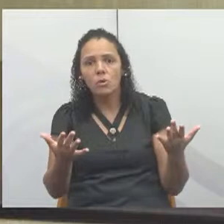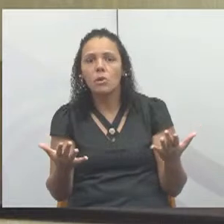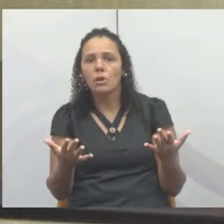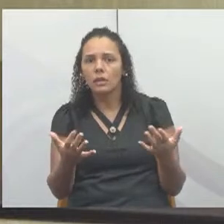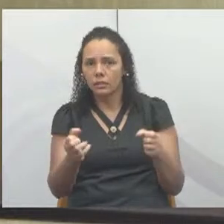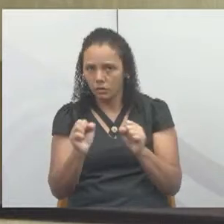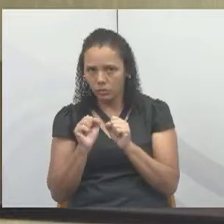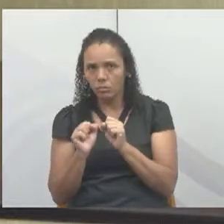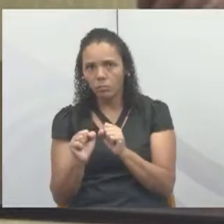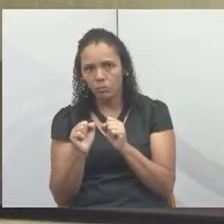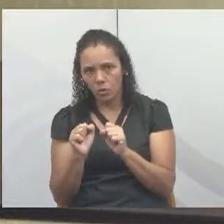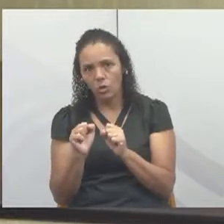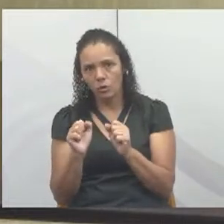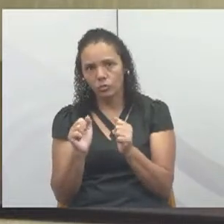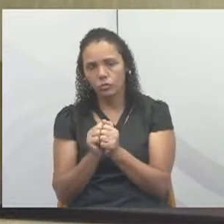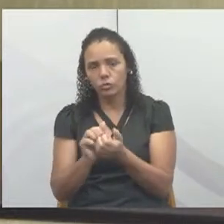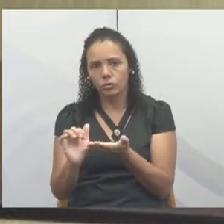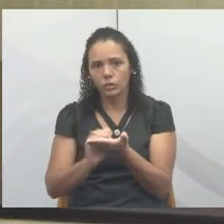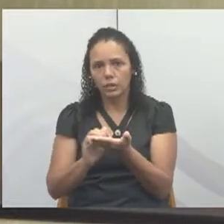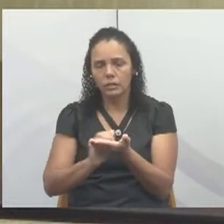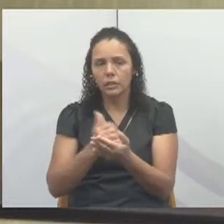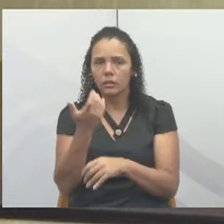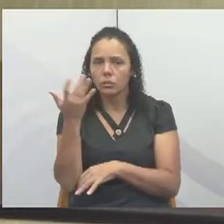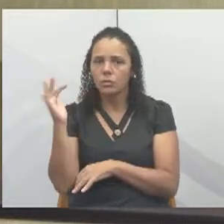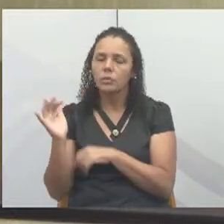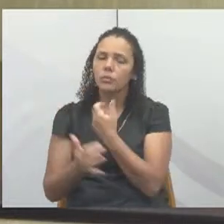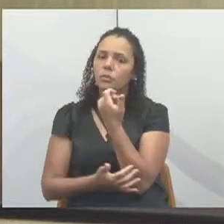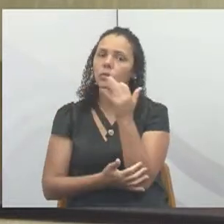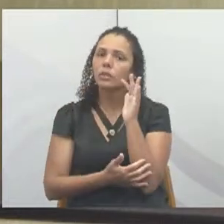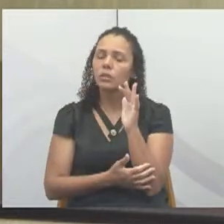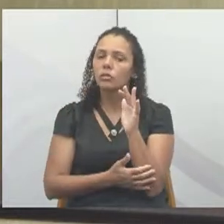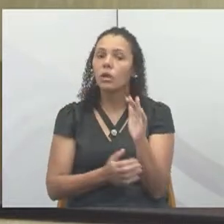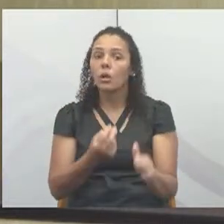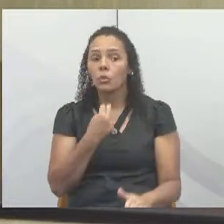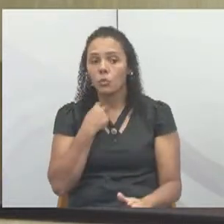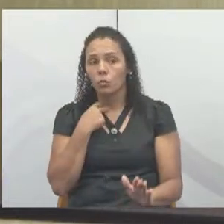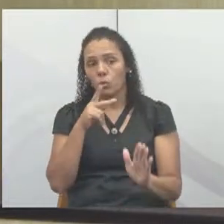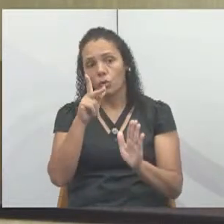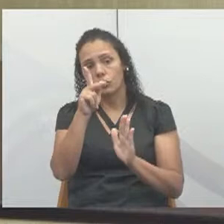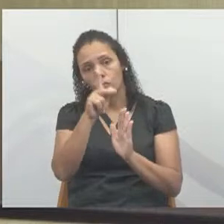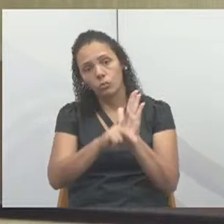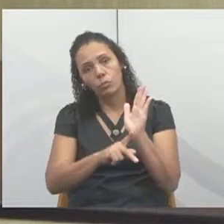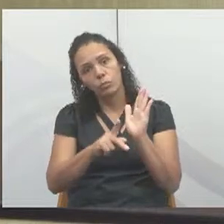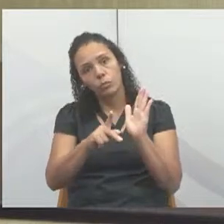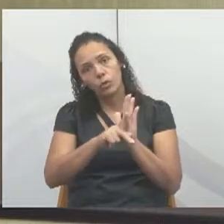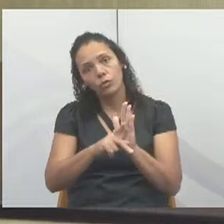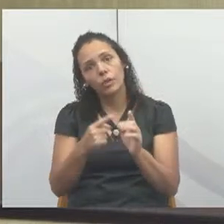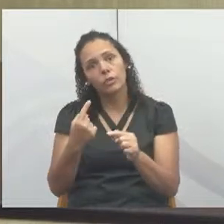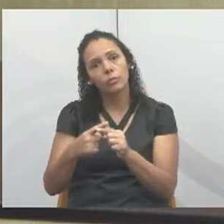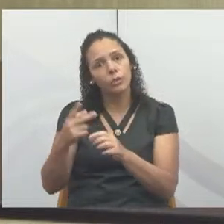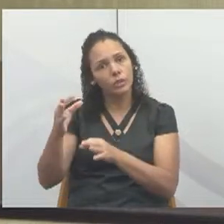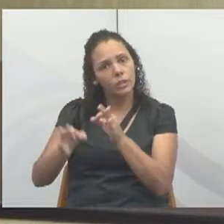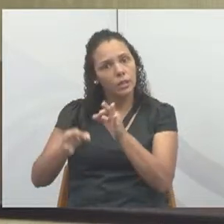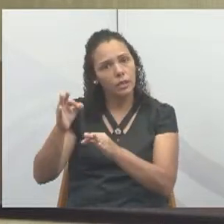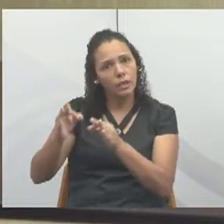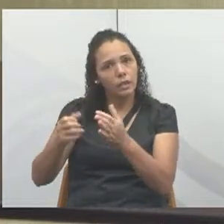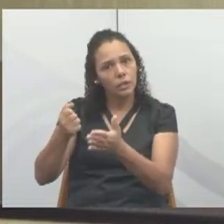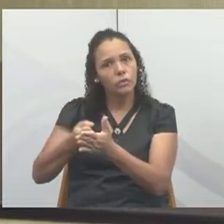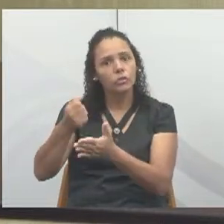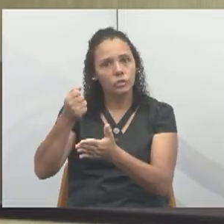isso pode, junto com o meio ambiente. Sim. Não pode fazer o projeto que está no papel, devido estar na justiça. Sim.